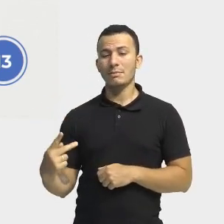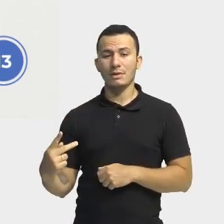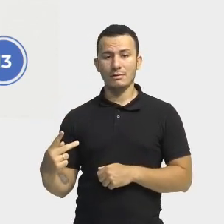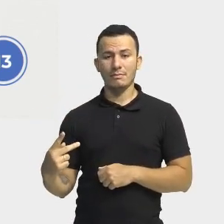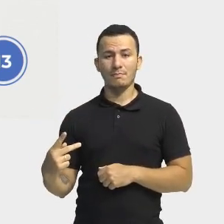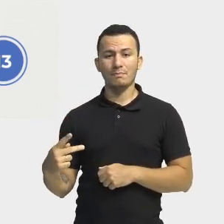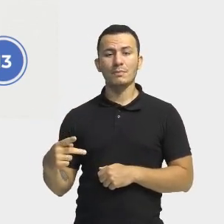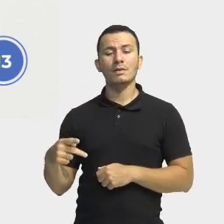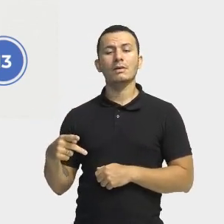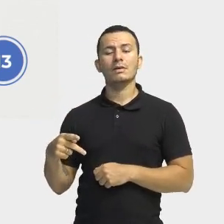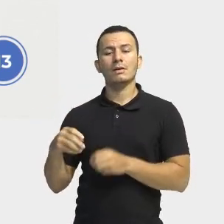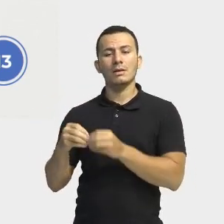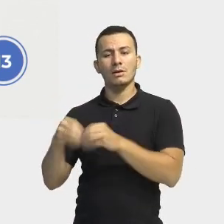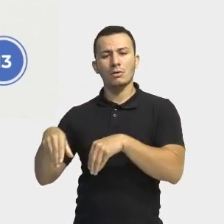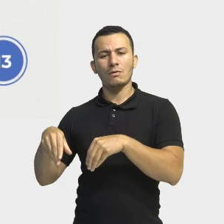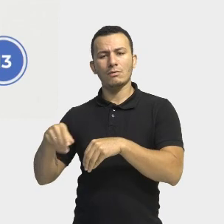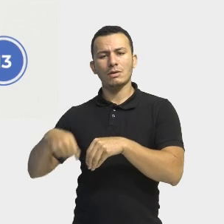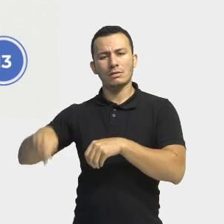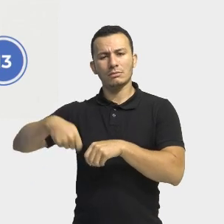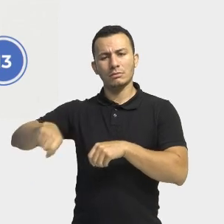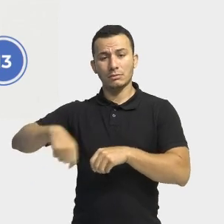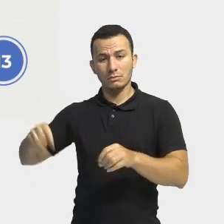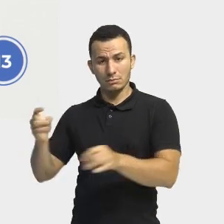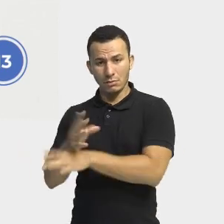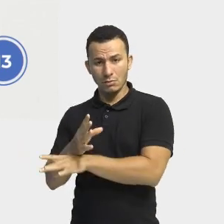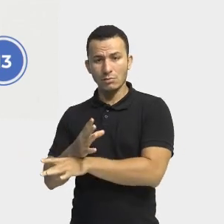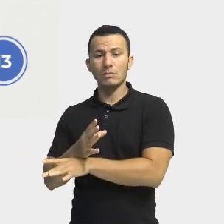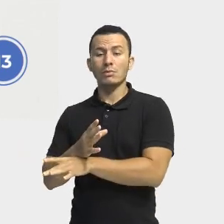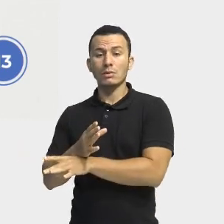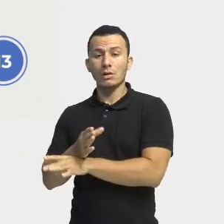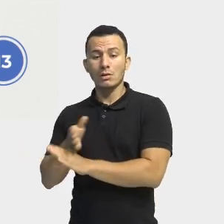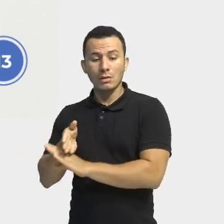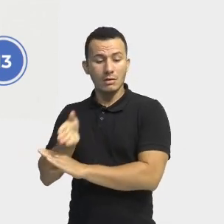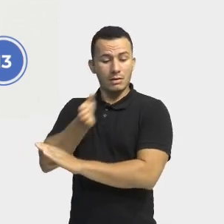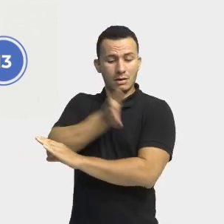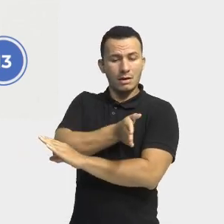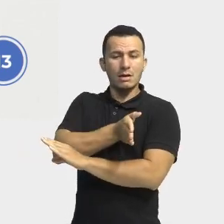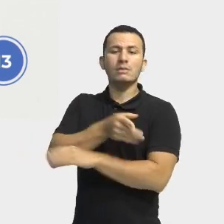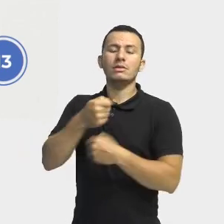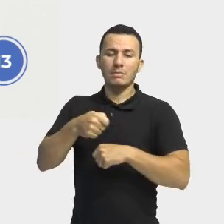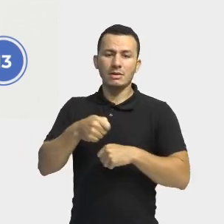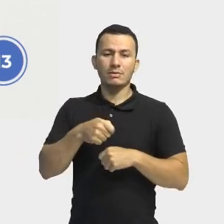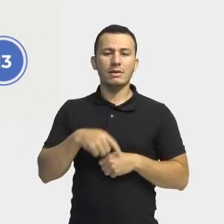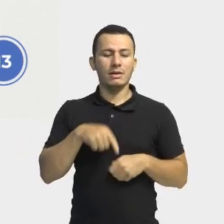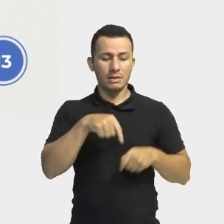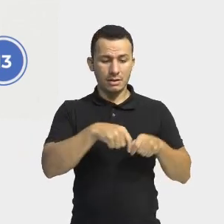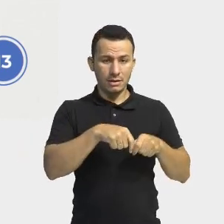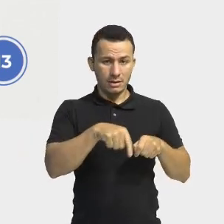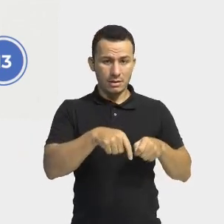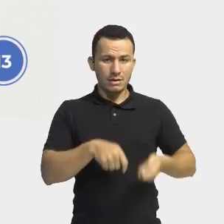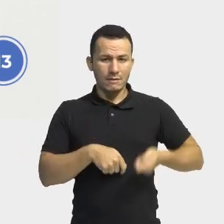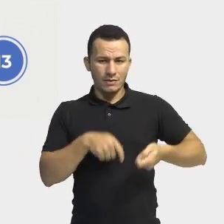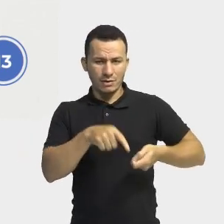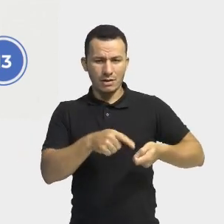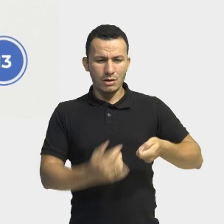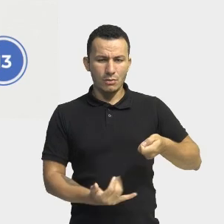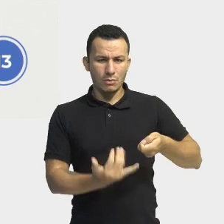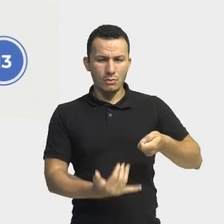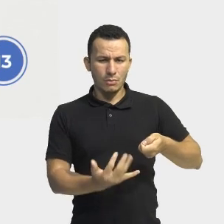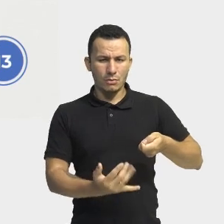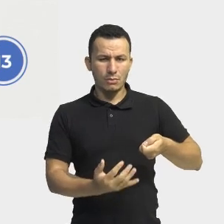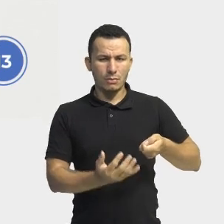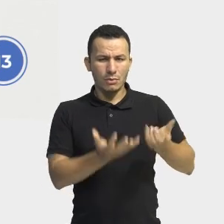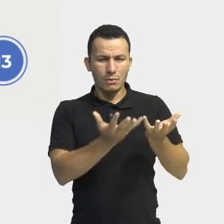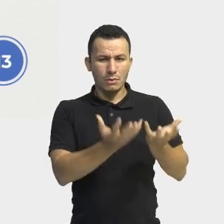ovo frito. Então, para chegar ao ovo frito, foi necessário absorver calor ali